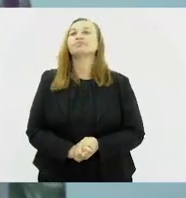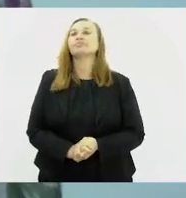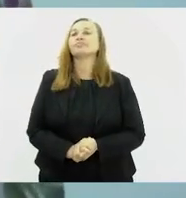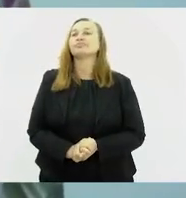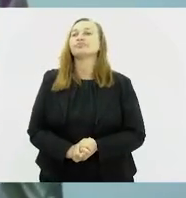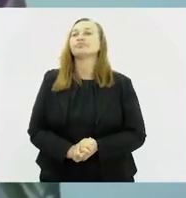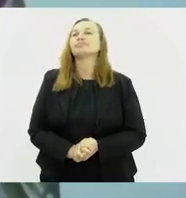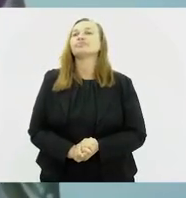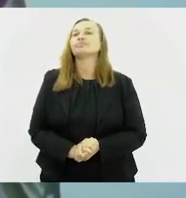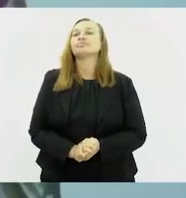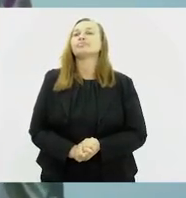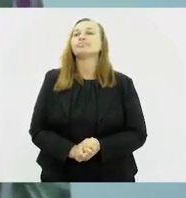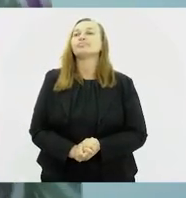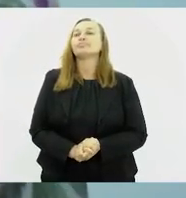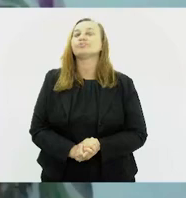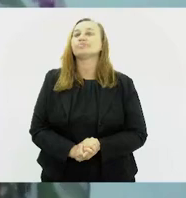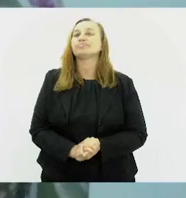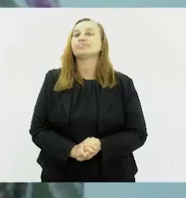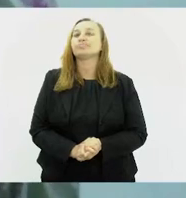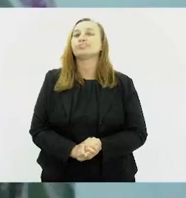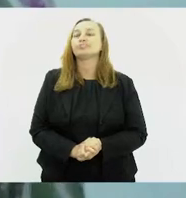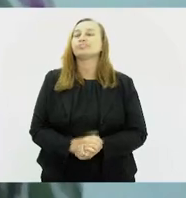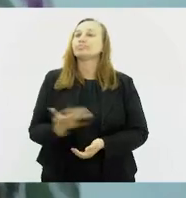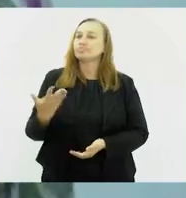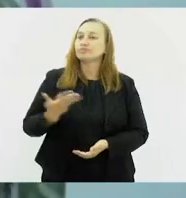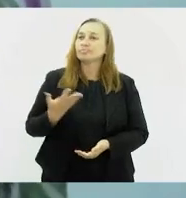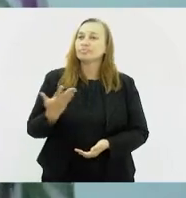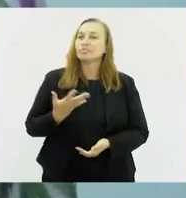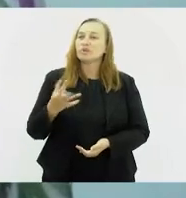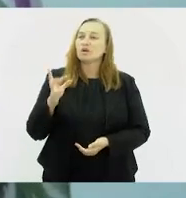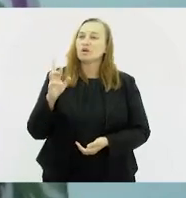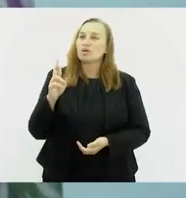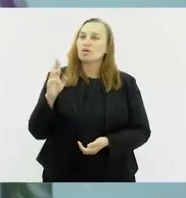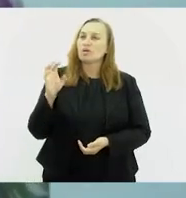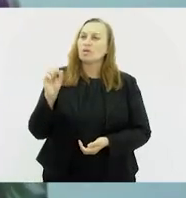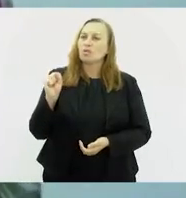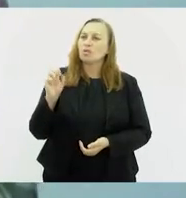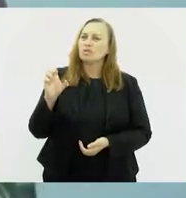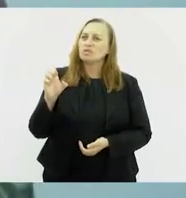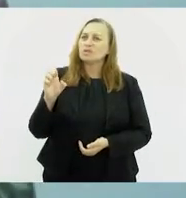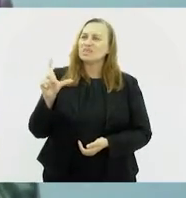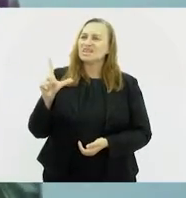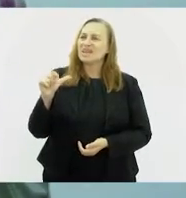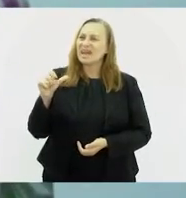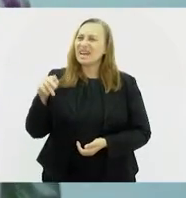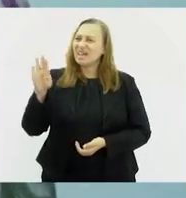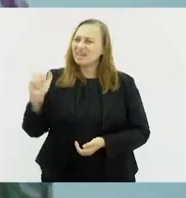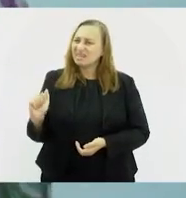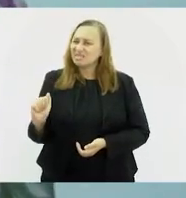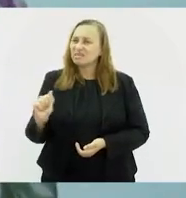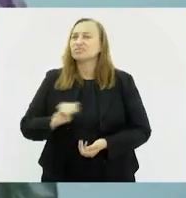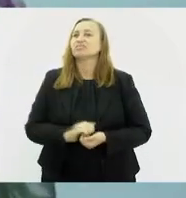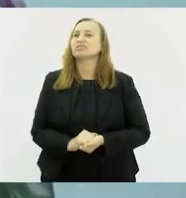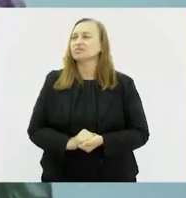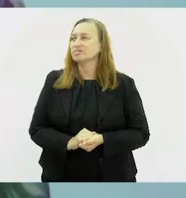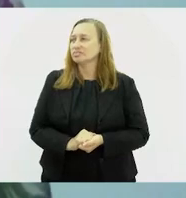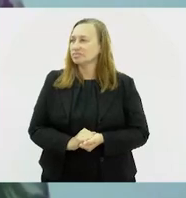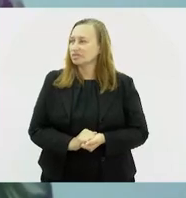A nossa amiga Rosa Vilela, né, com a secretaria Ismel, que